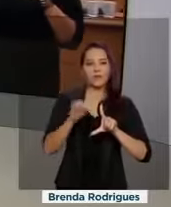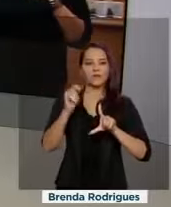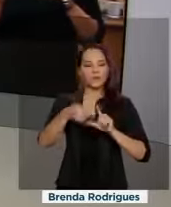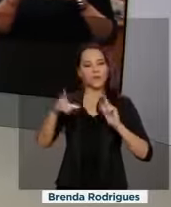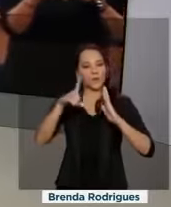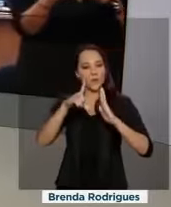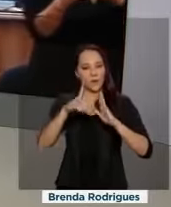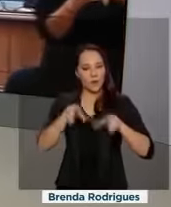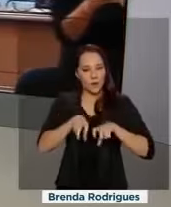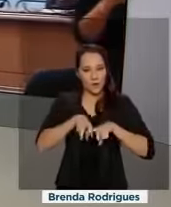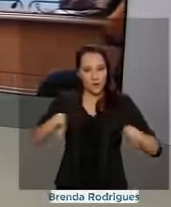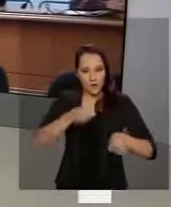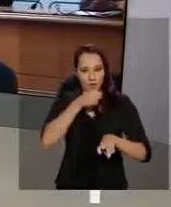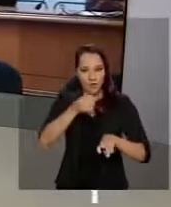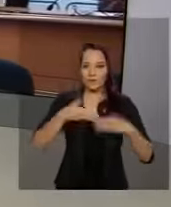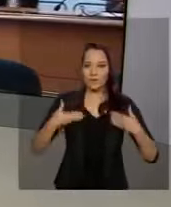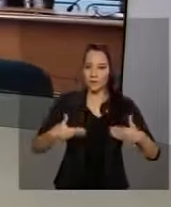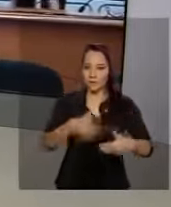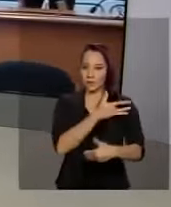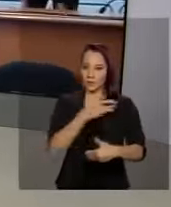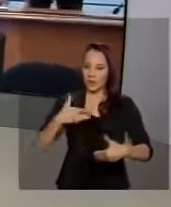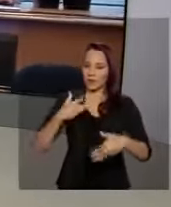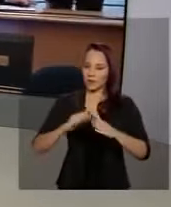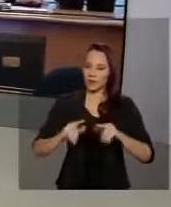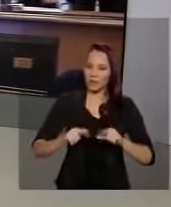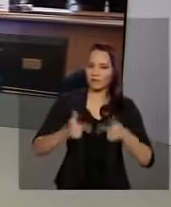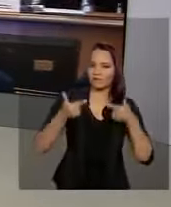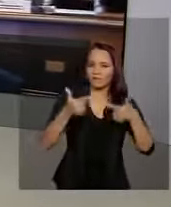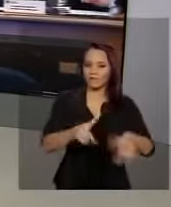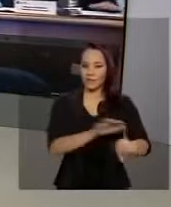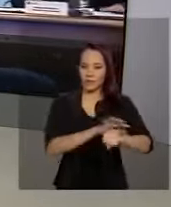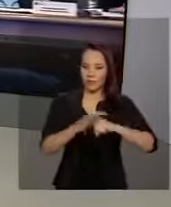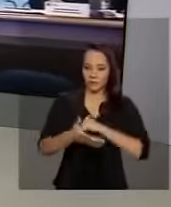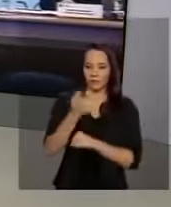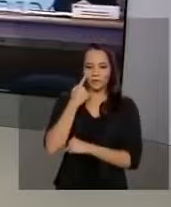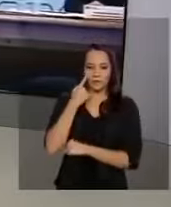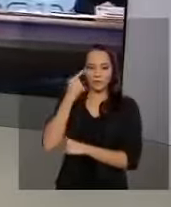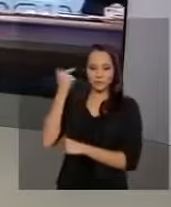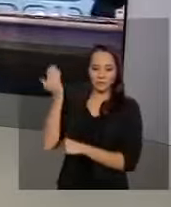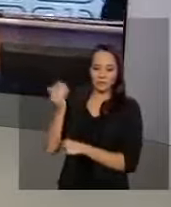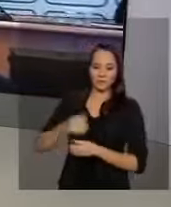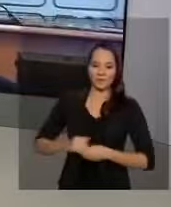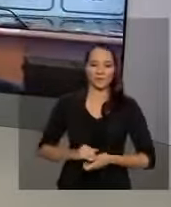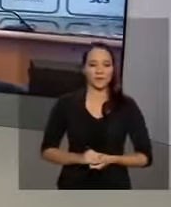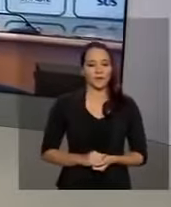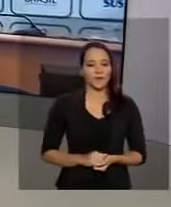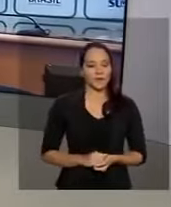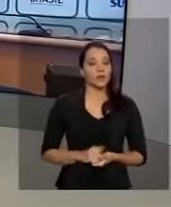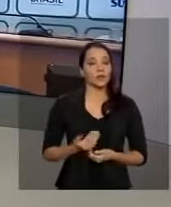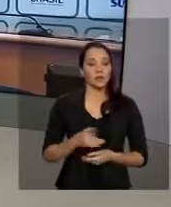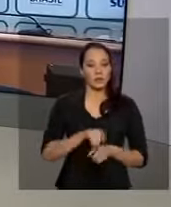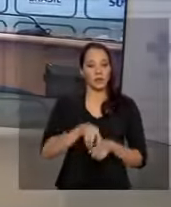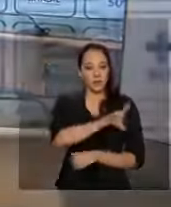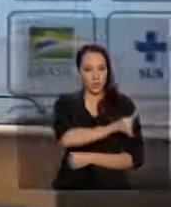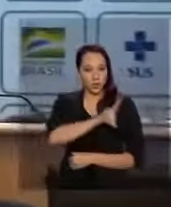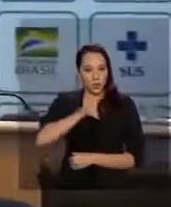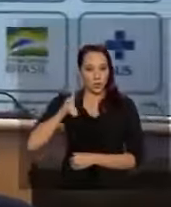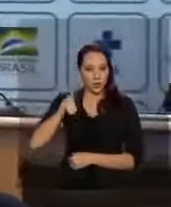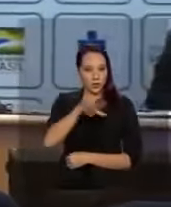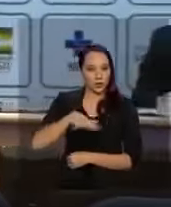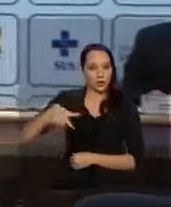coletiva do Ministério da Saúde sobre o enfrentamento ao coronavírus no país. Acompanhe com a gente. Arnaldo Medeiros e a diretora do Departamento